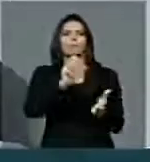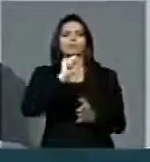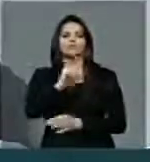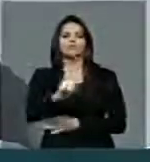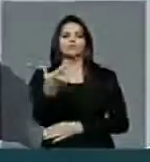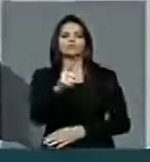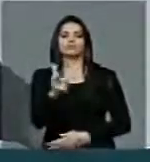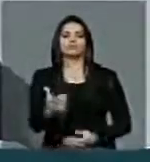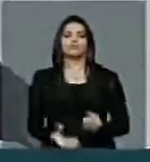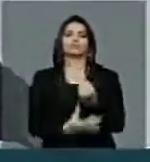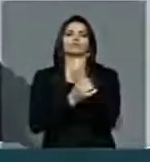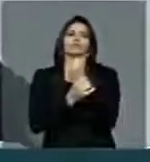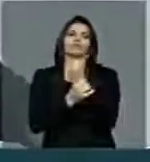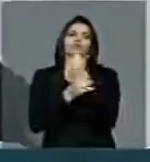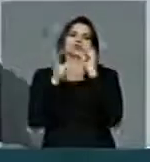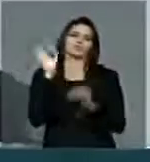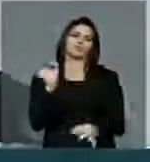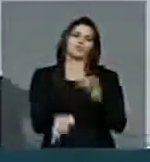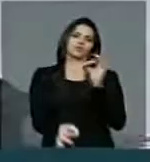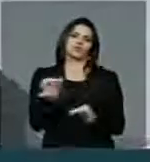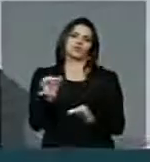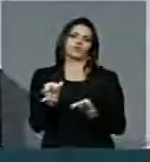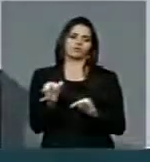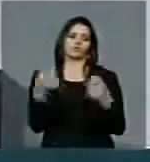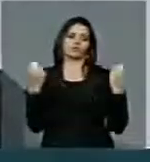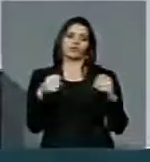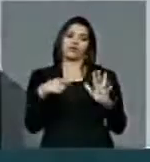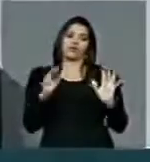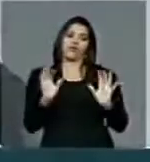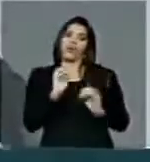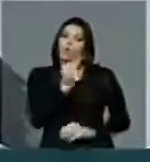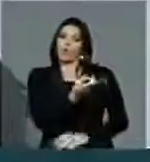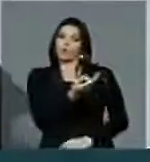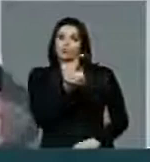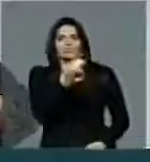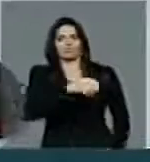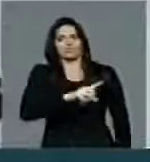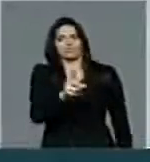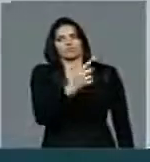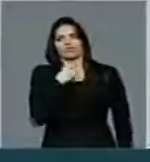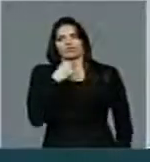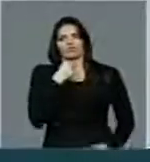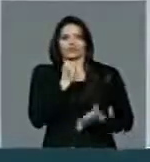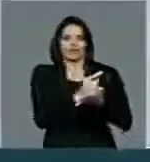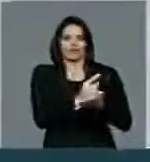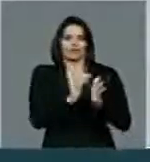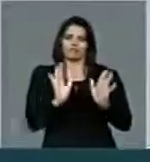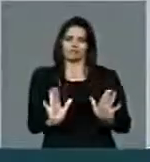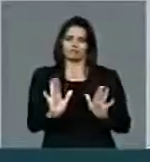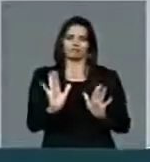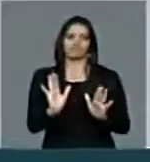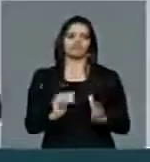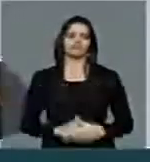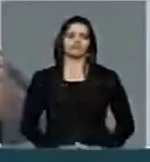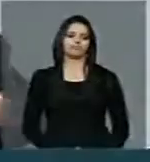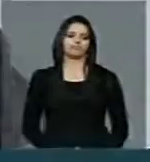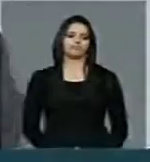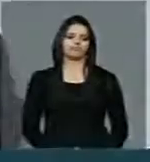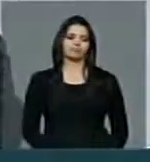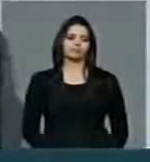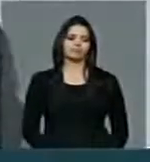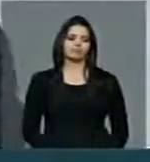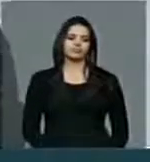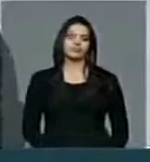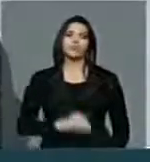lastro. Ou pelo menos não deveria comprar. Não vou fazer essa opinião, não deveria comprar. É